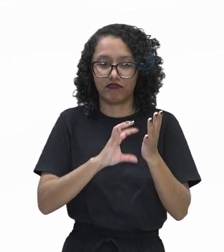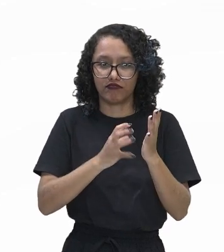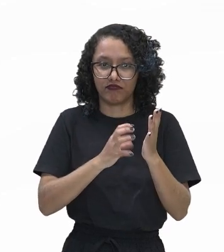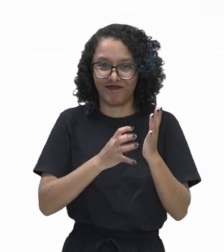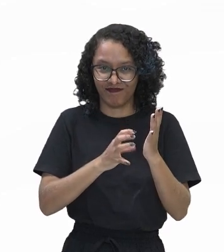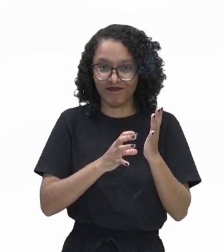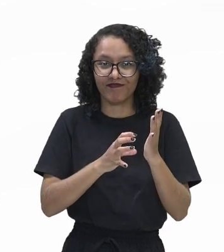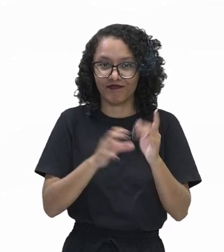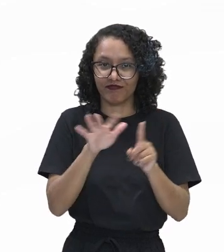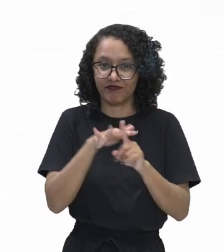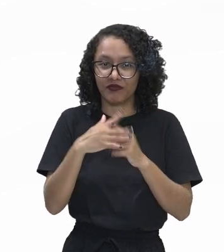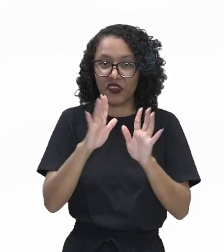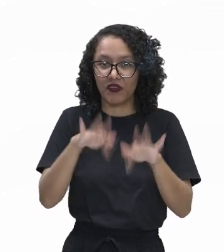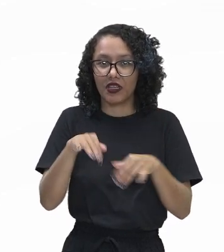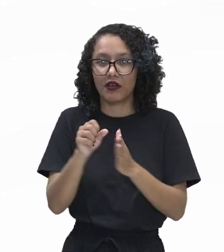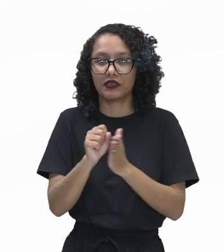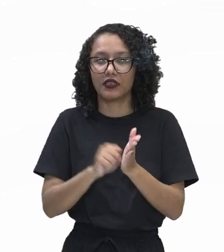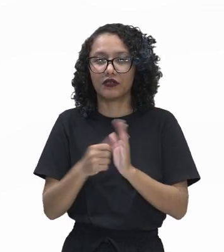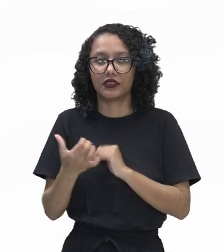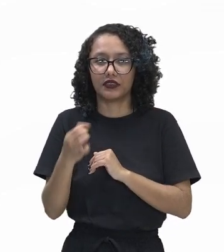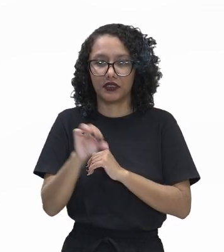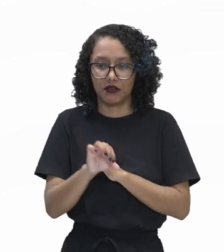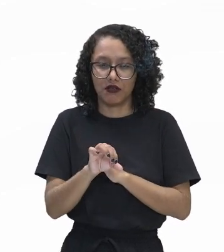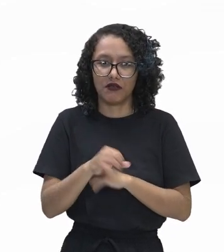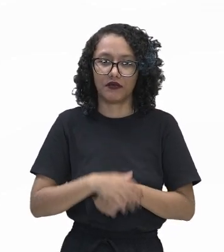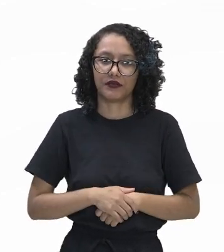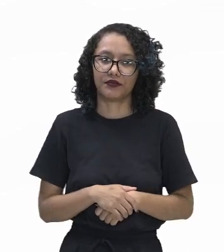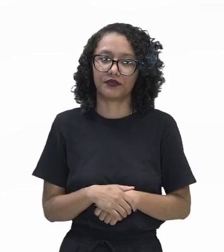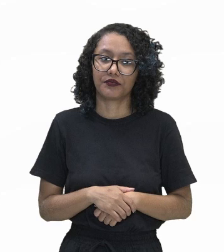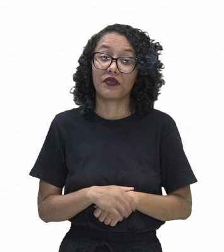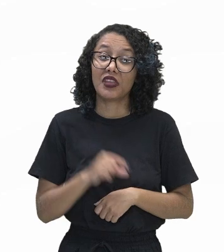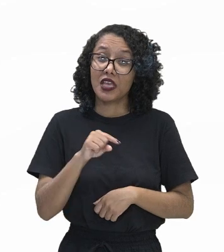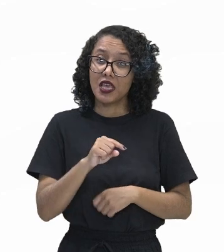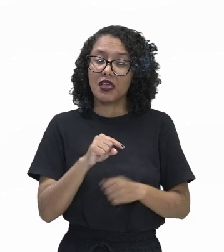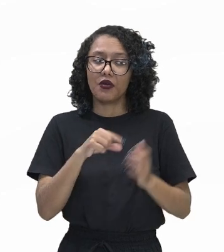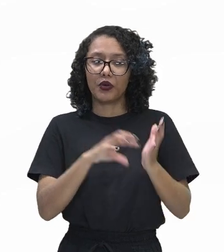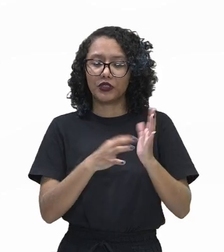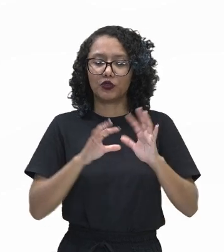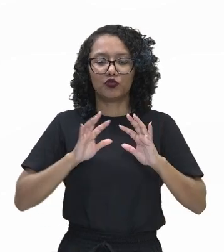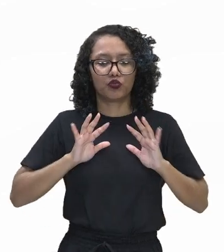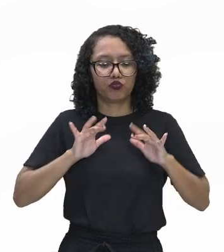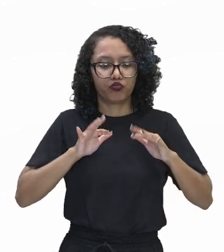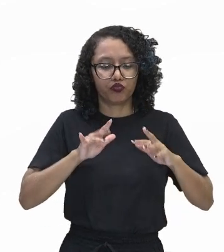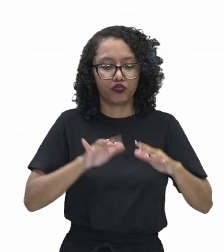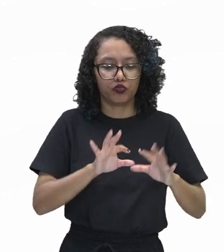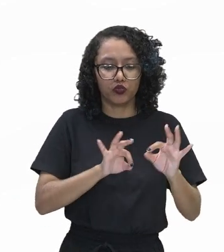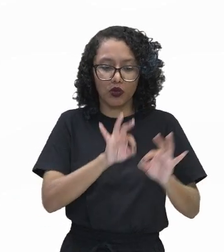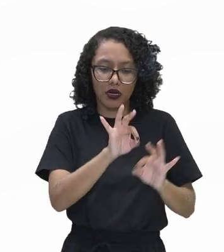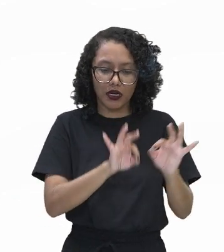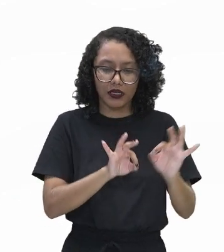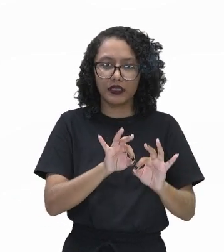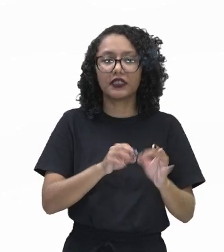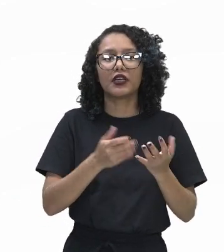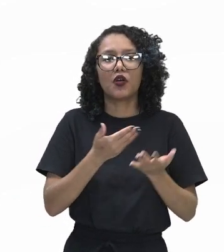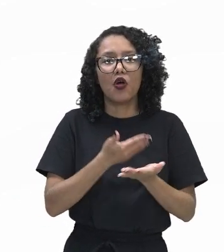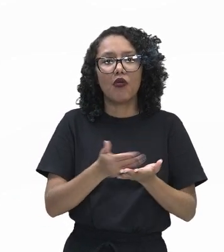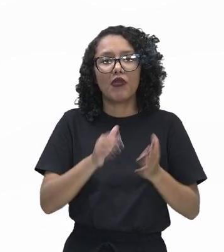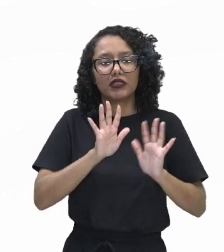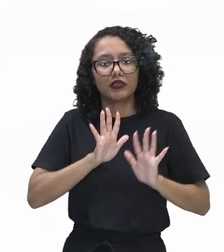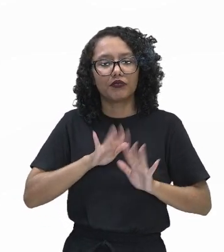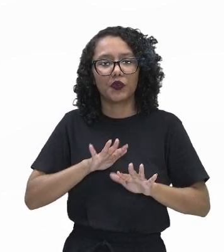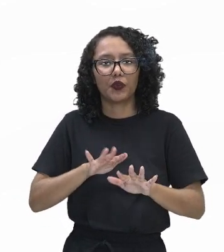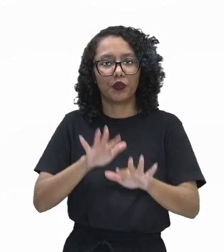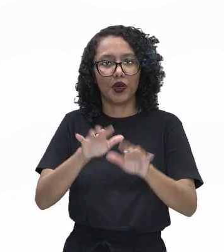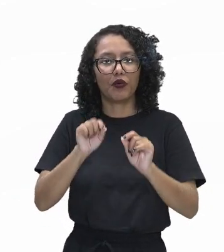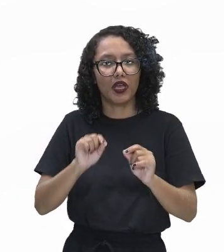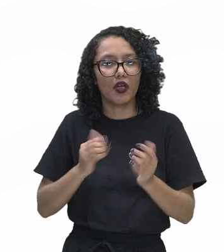final ali do século XIX, e através desse partido eles vão se organizar e se mobilizar em prol da